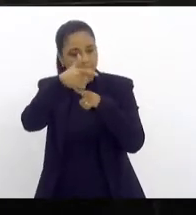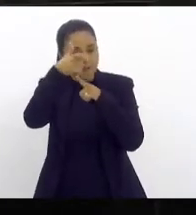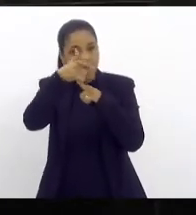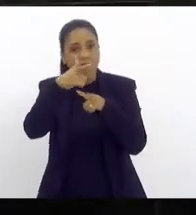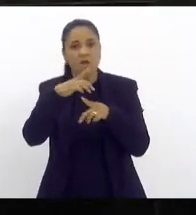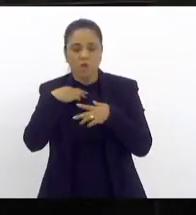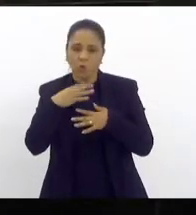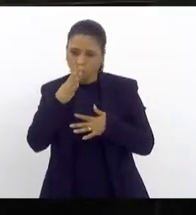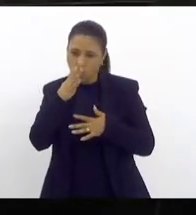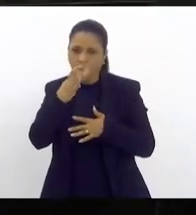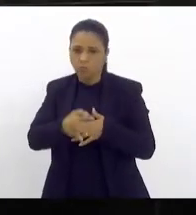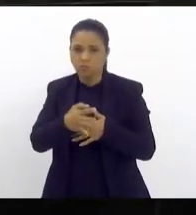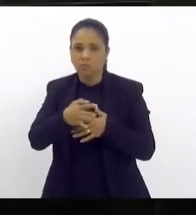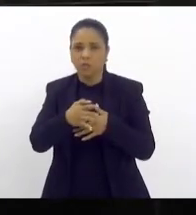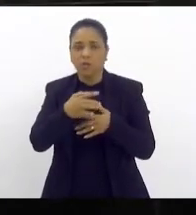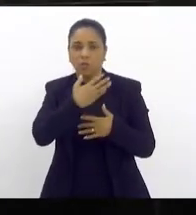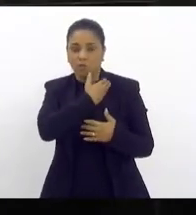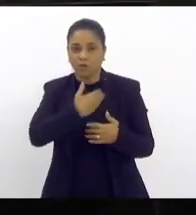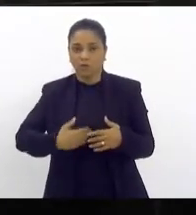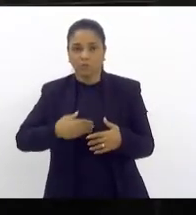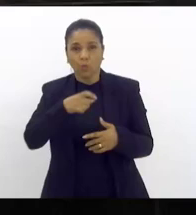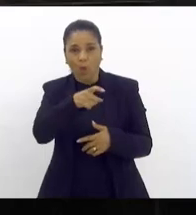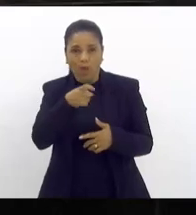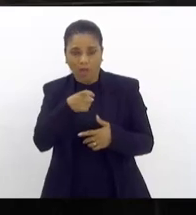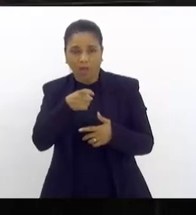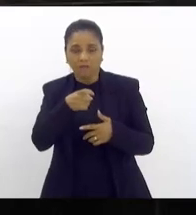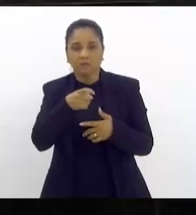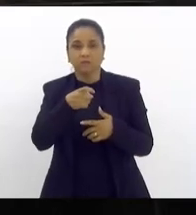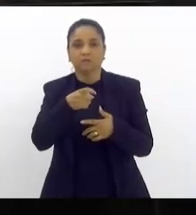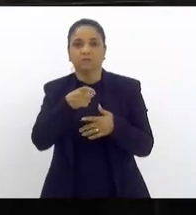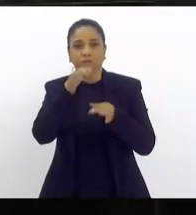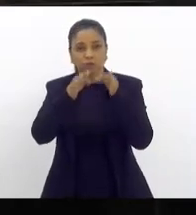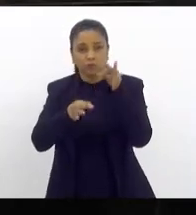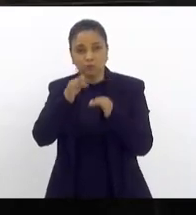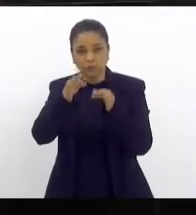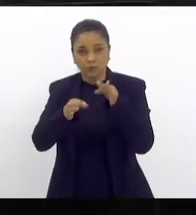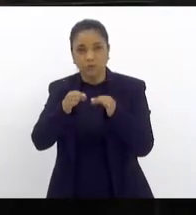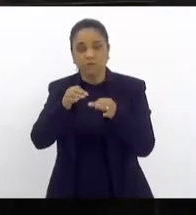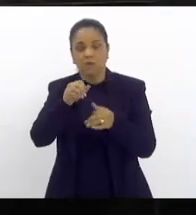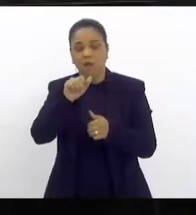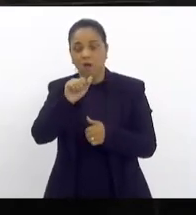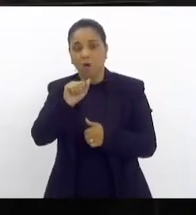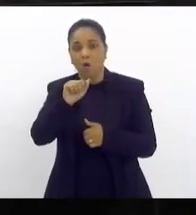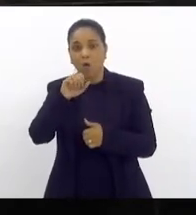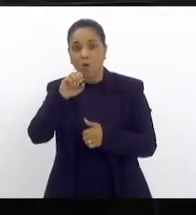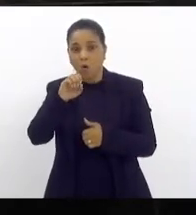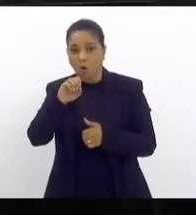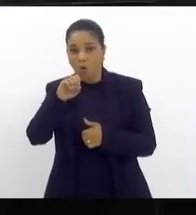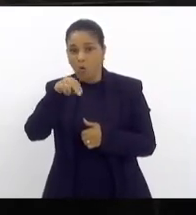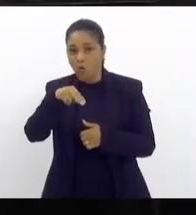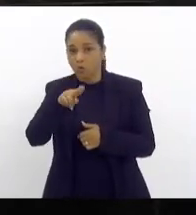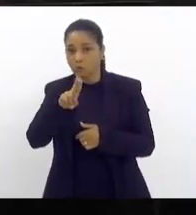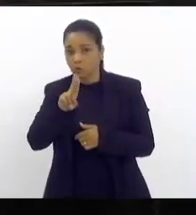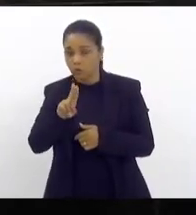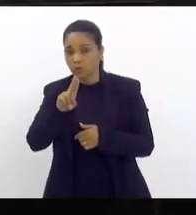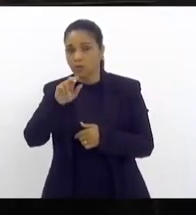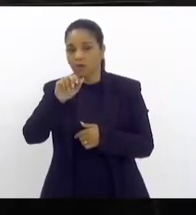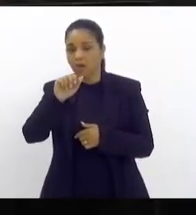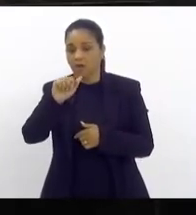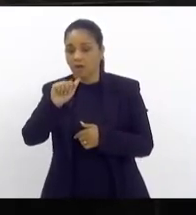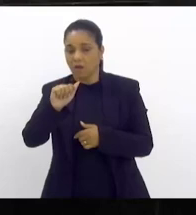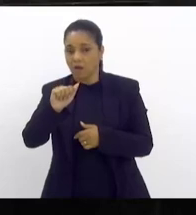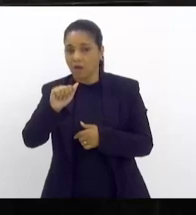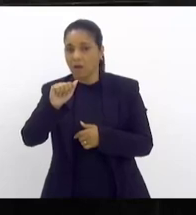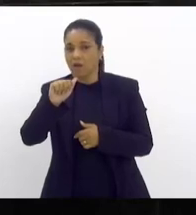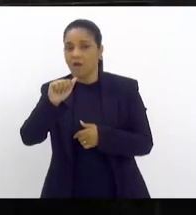ex-governador o ex-juiz a ONU e ao éa justamente por utilizar o helicóptero como plataformas de